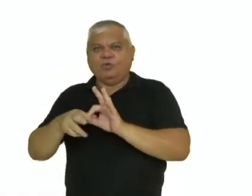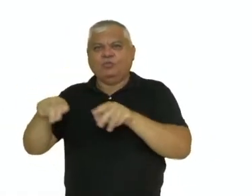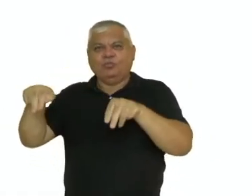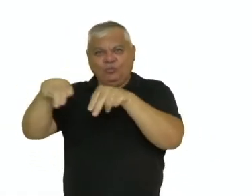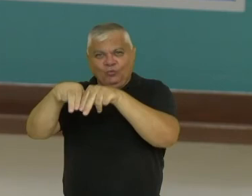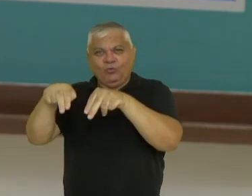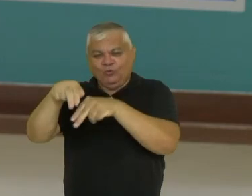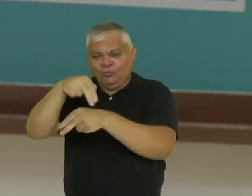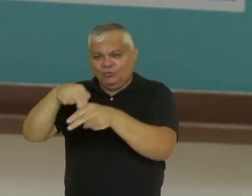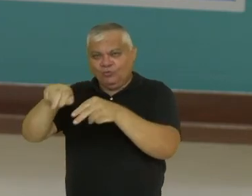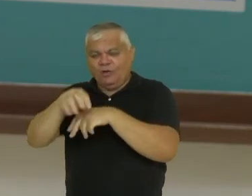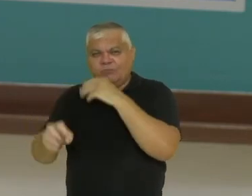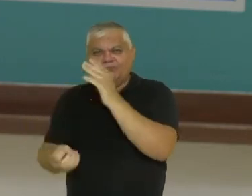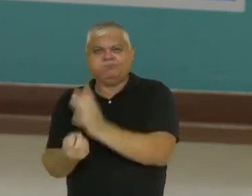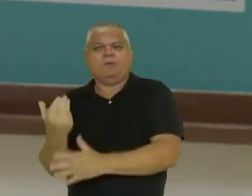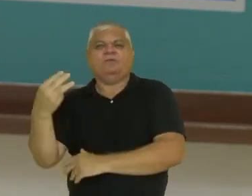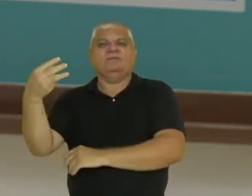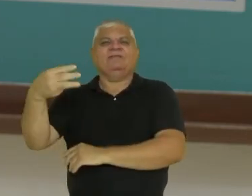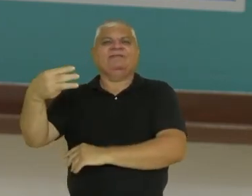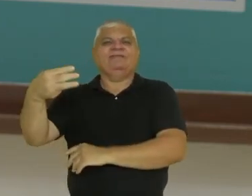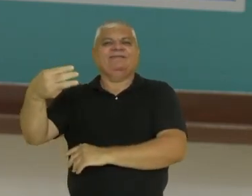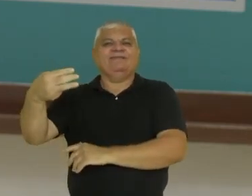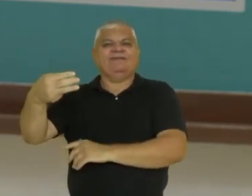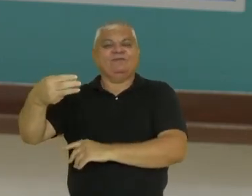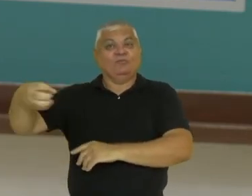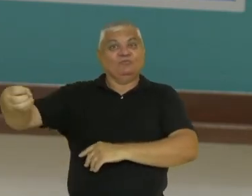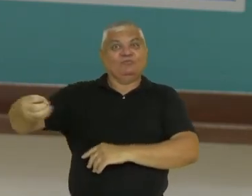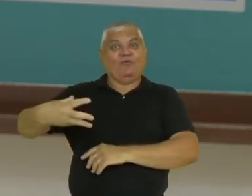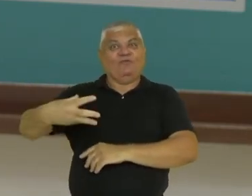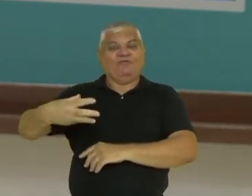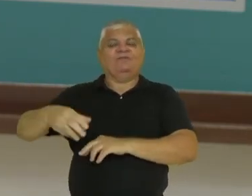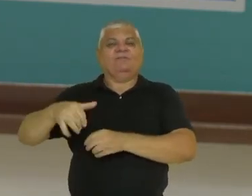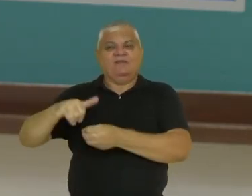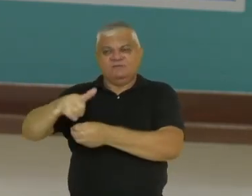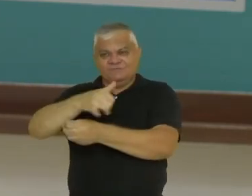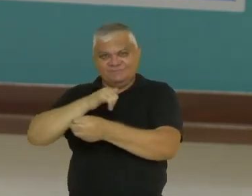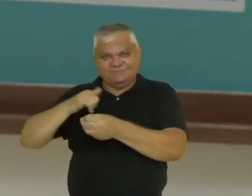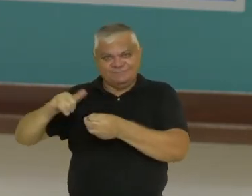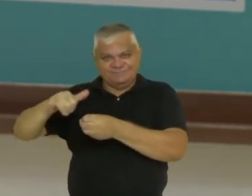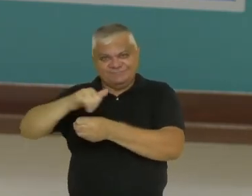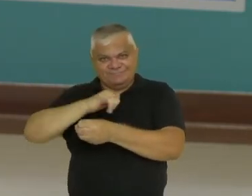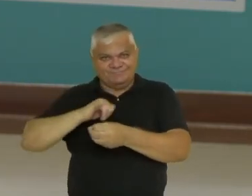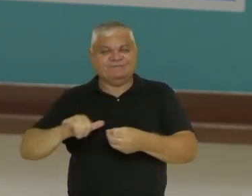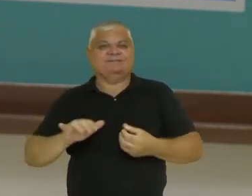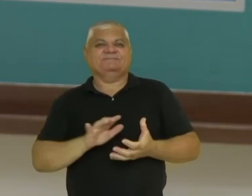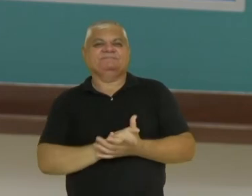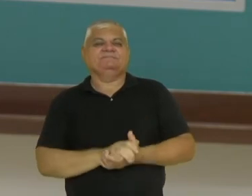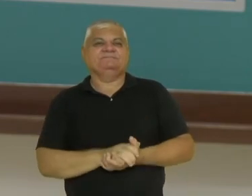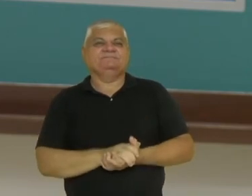origem a novos elementos químicos e também aí vai ter grande energia envolvida.